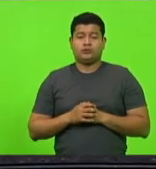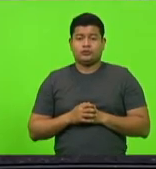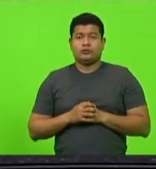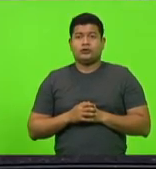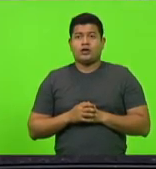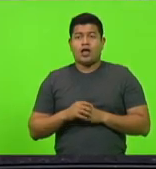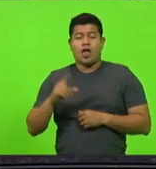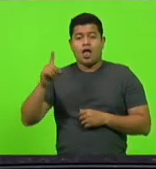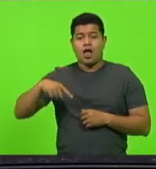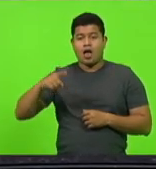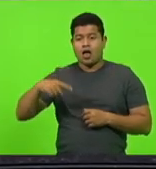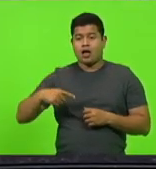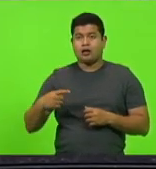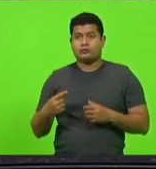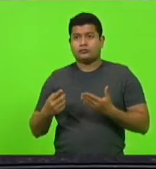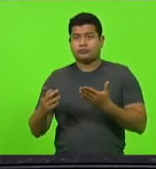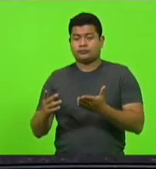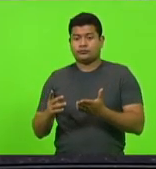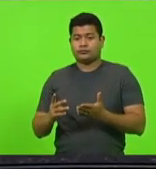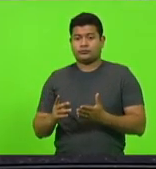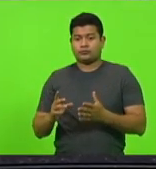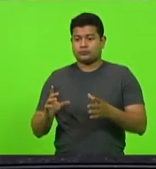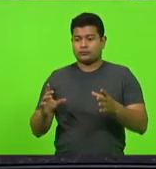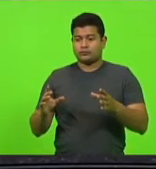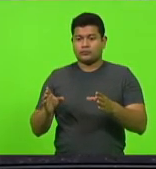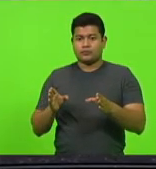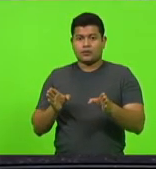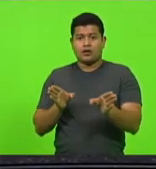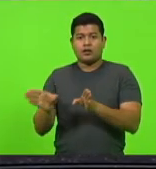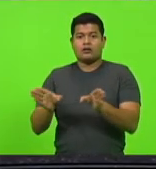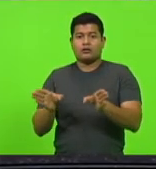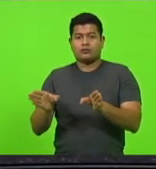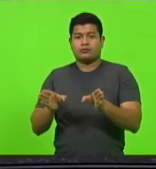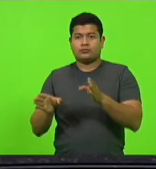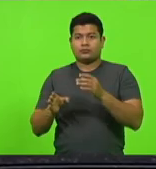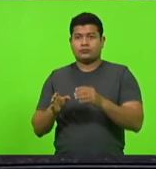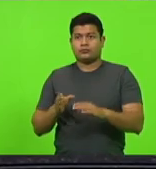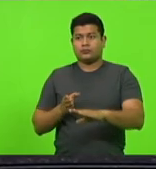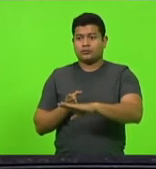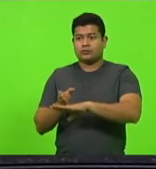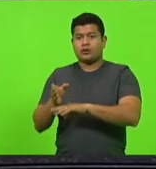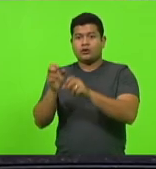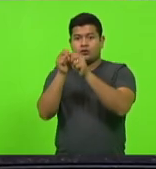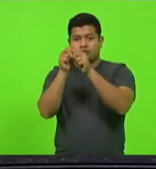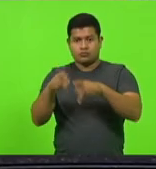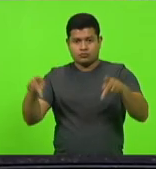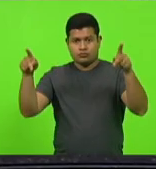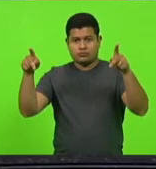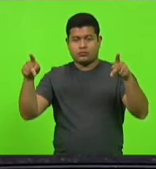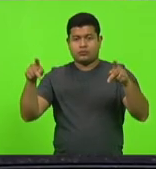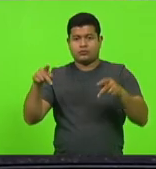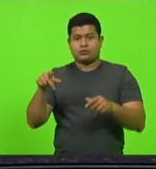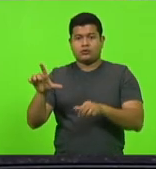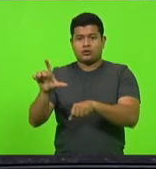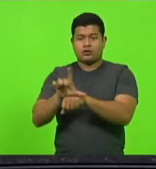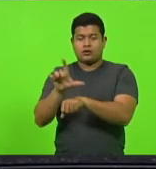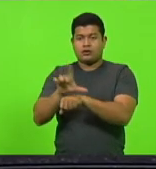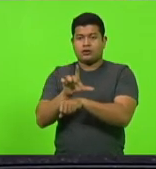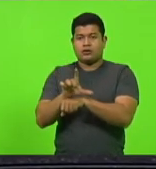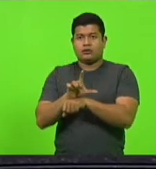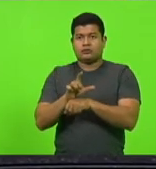ali no trevo que vai para o shopping em Lages, que liga o bairro